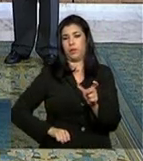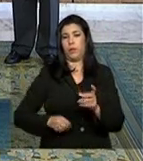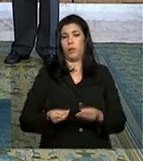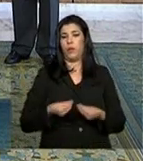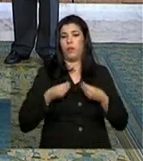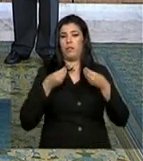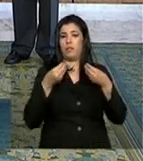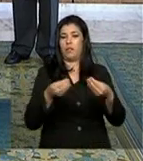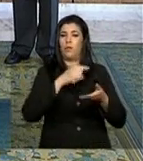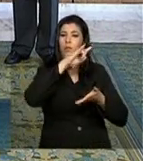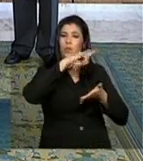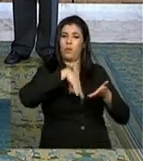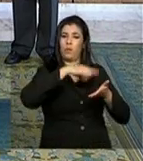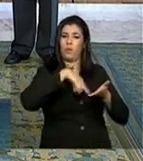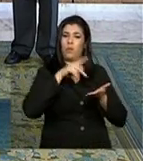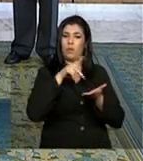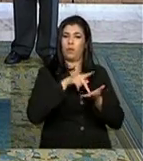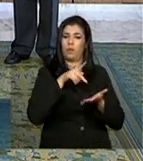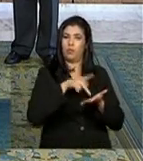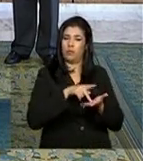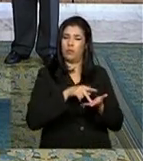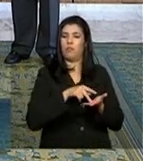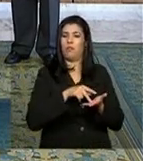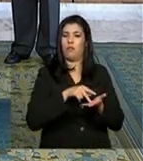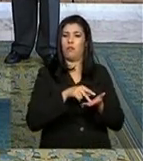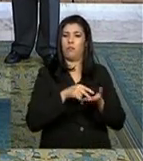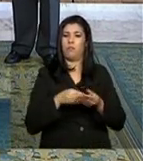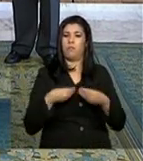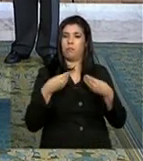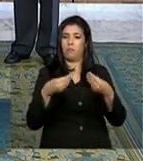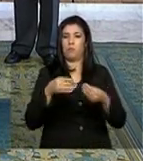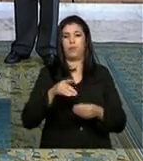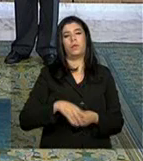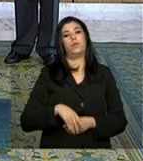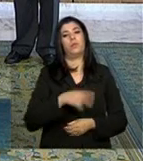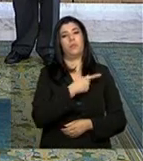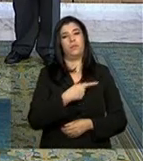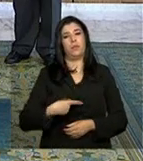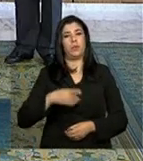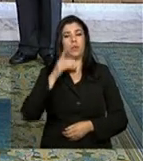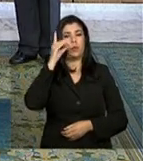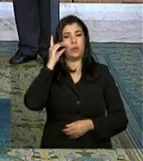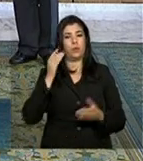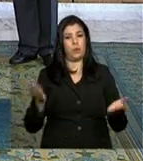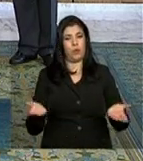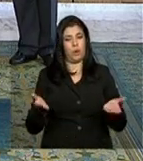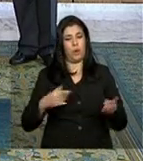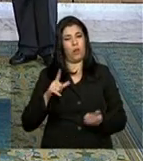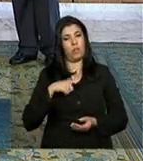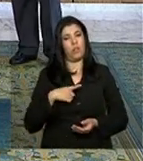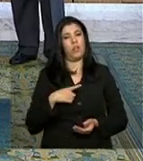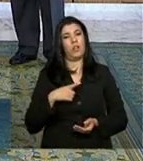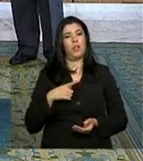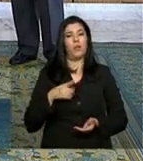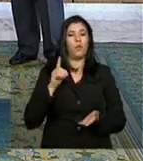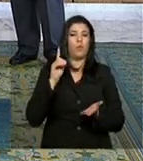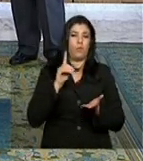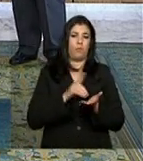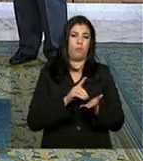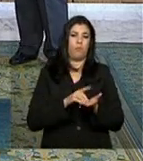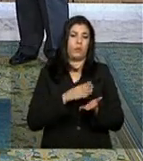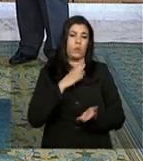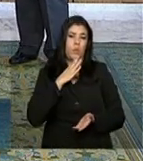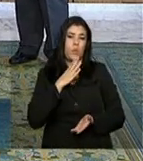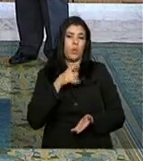entregam as suas cartas credenciais à presidenta Dilma Rousseff e, a partir de agora, então, são considerados